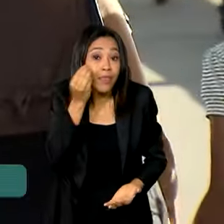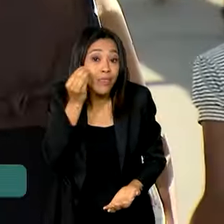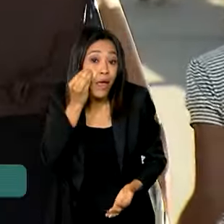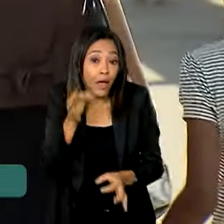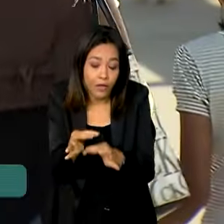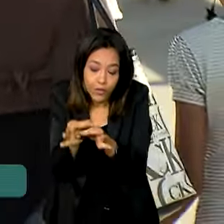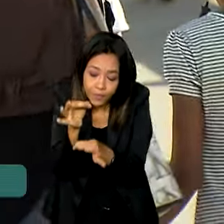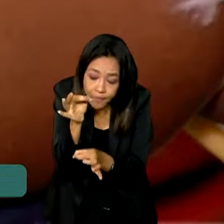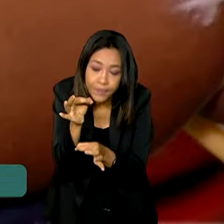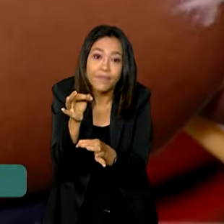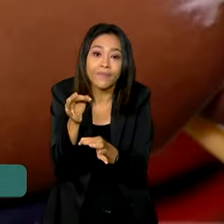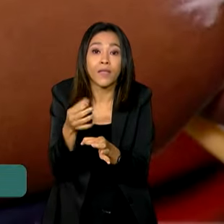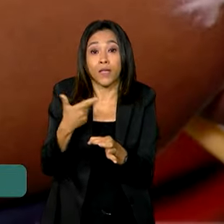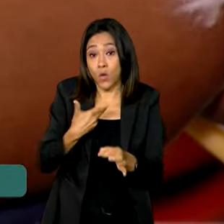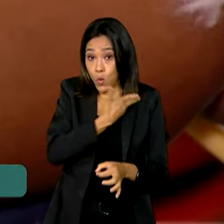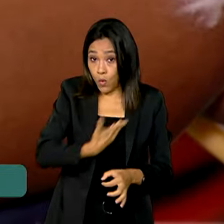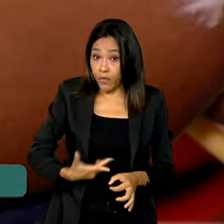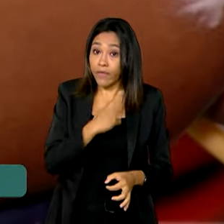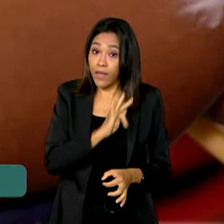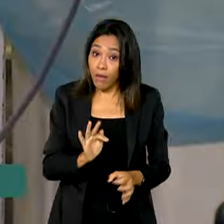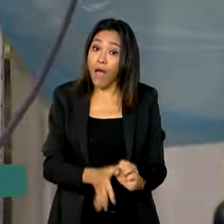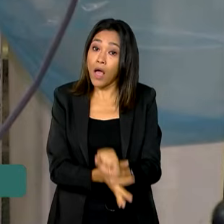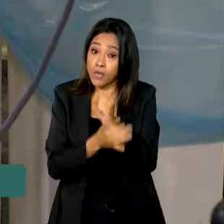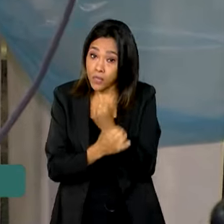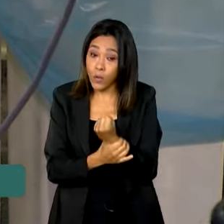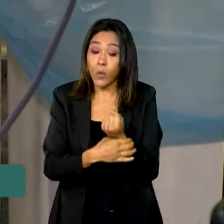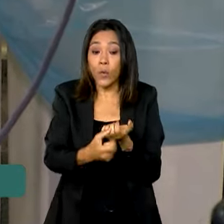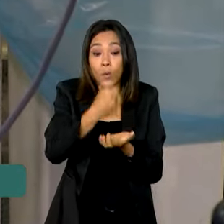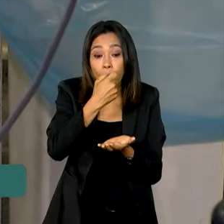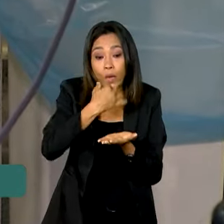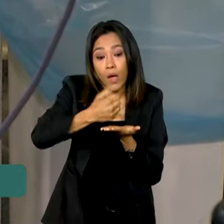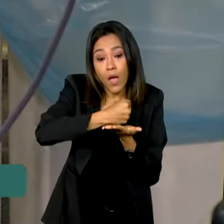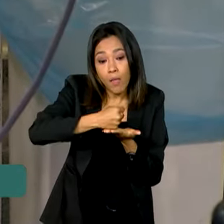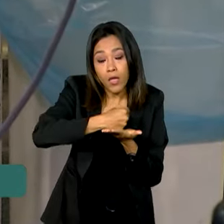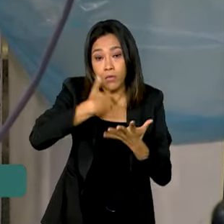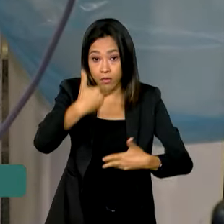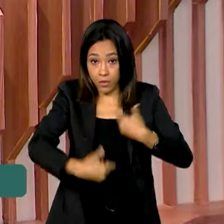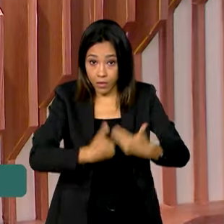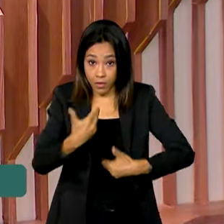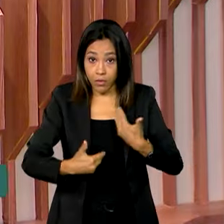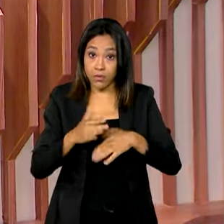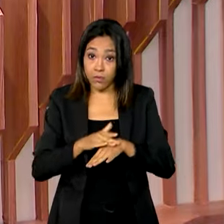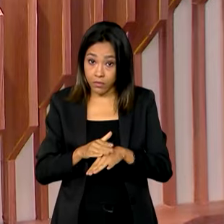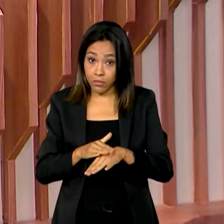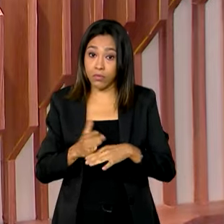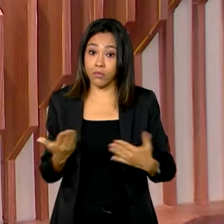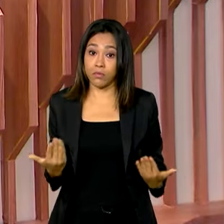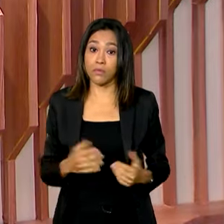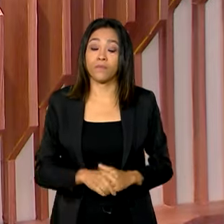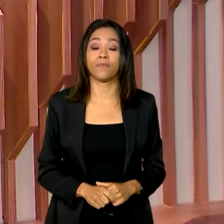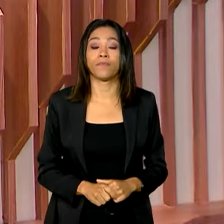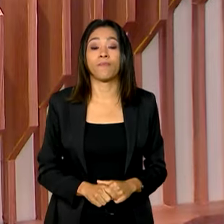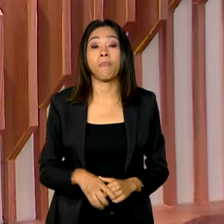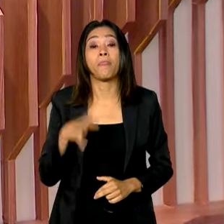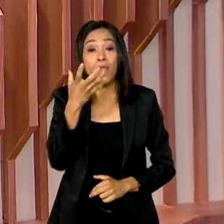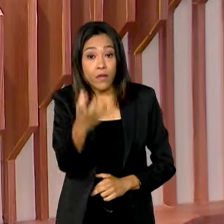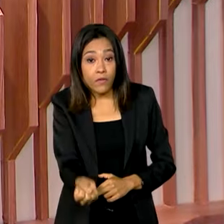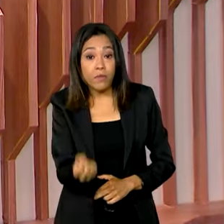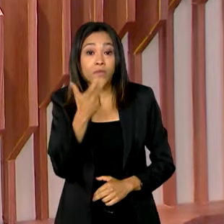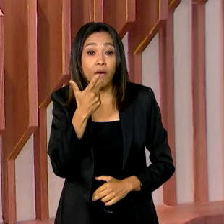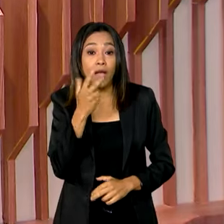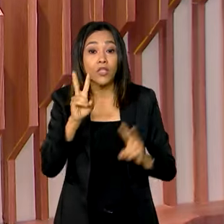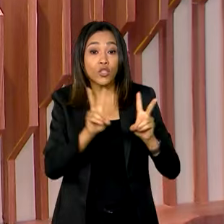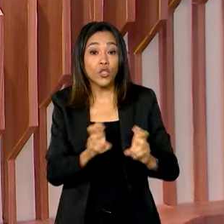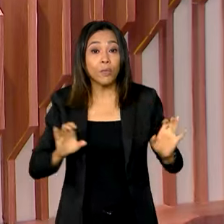disso, o governo federal garante os medicamentos para o tratamento da doença. E agora nós vamos falar de um